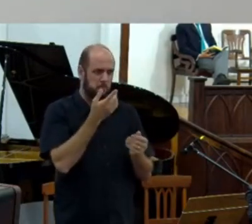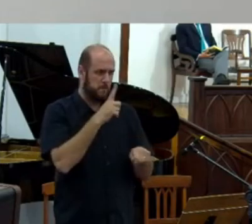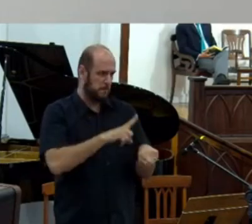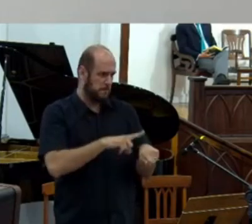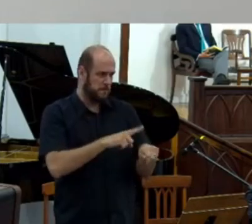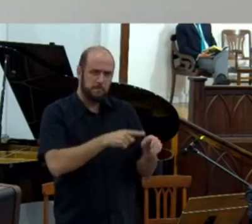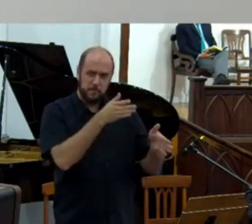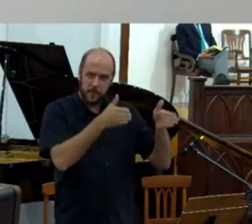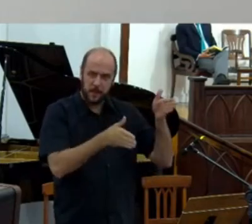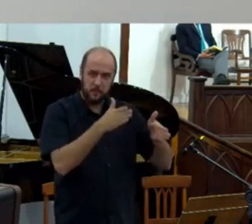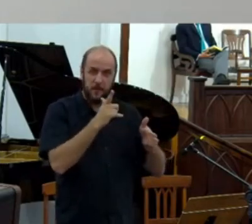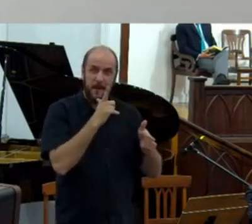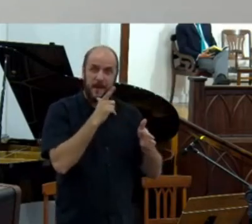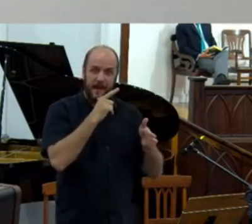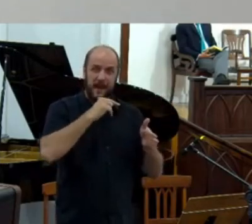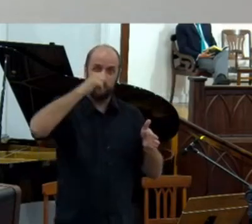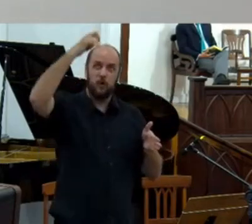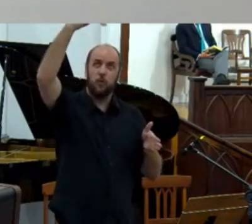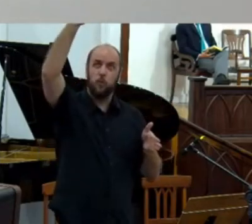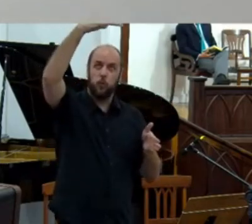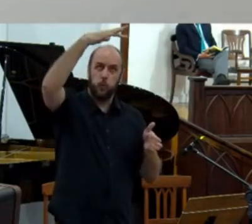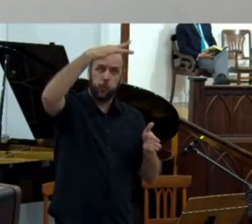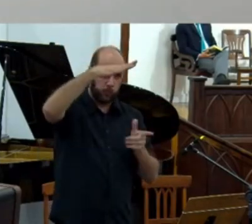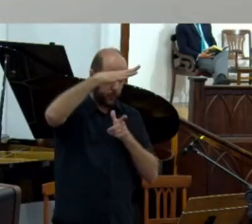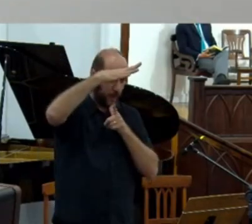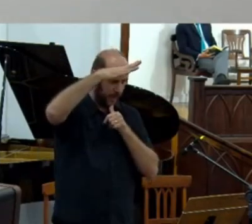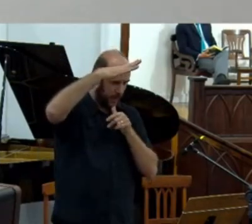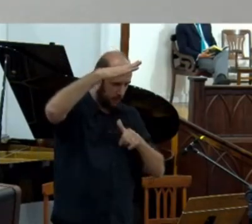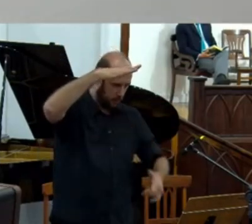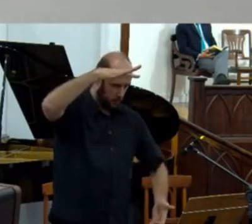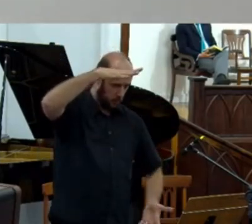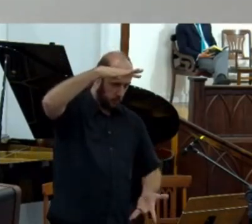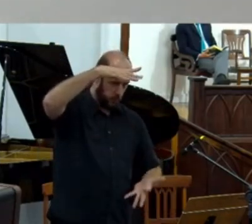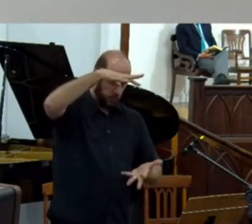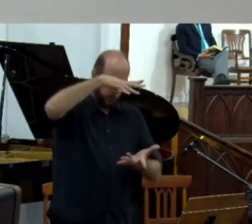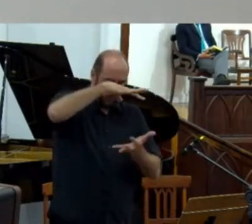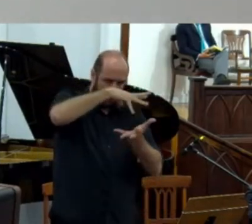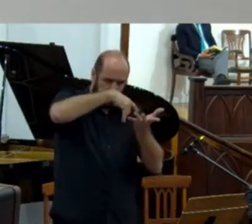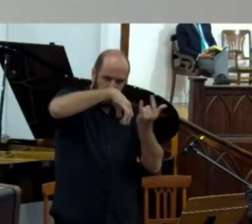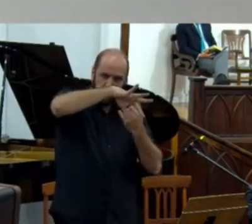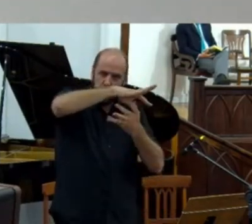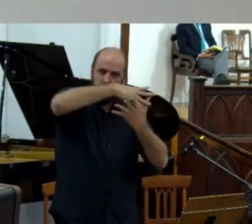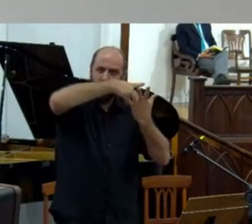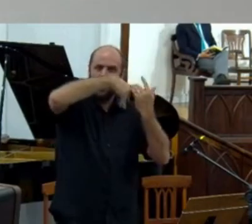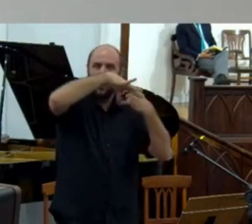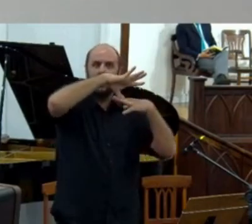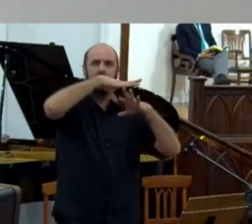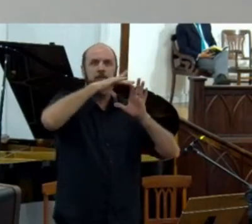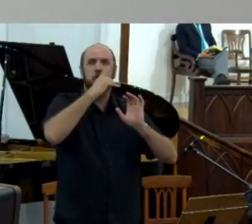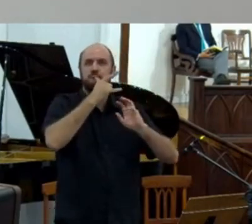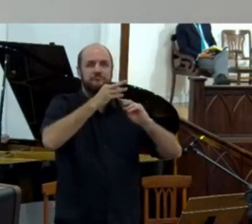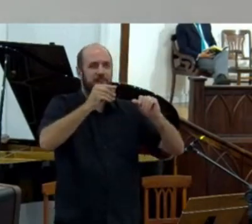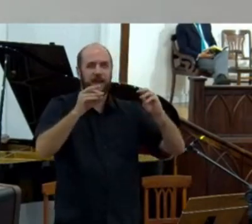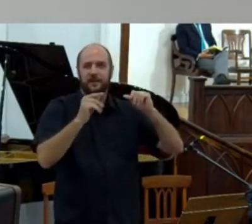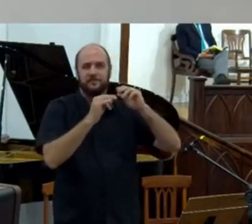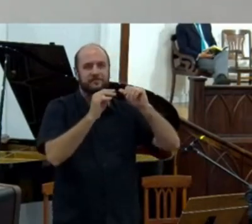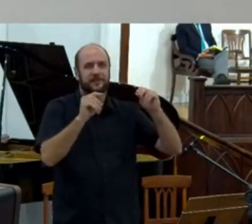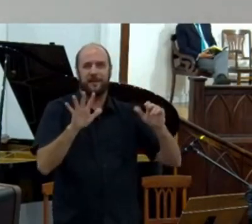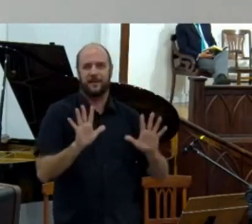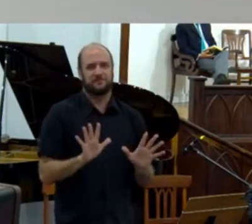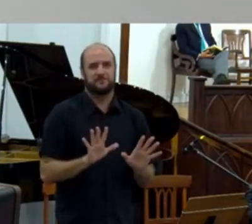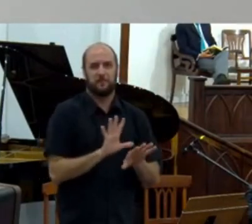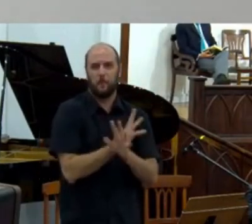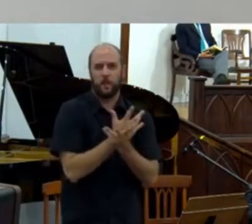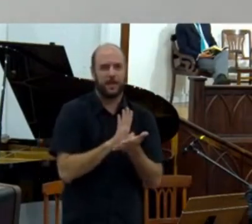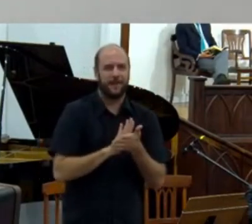momento águas de cima e águas de baixo se misturam a tal ponto de não existir mais terra à vista.